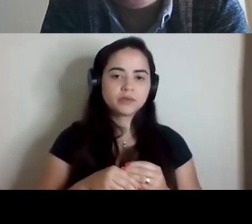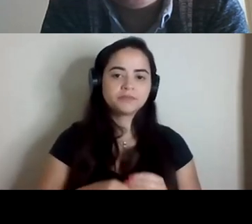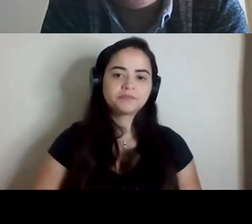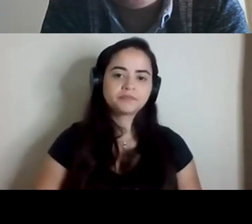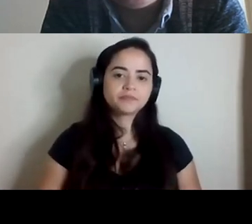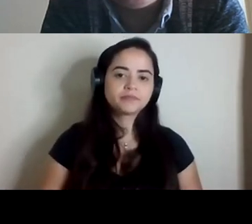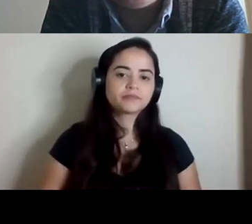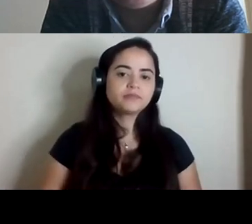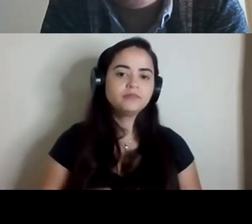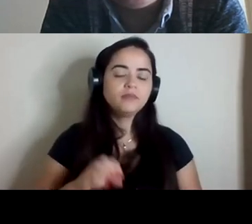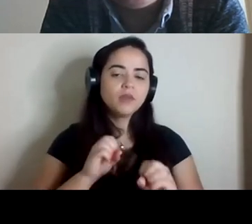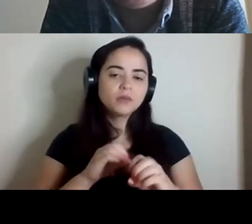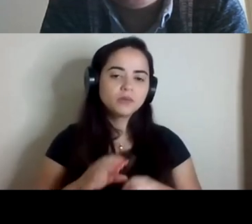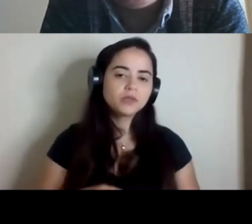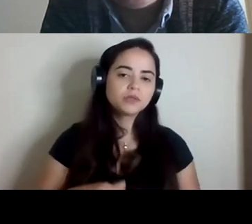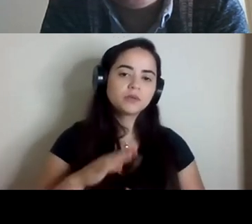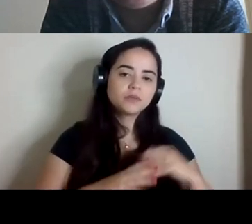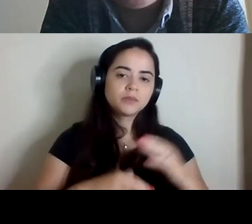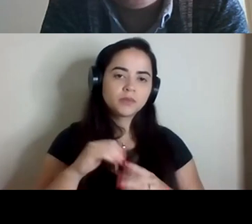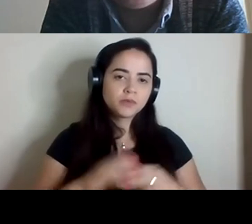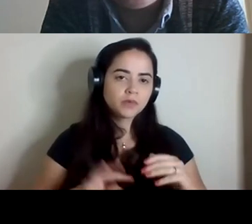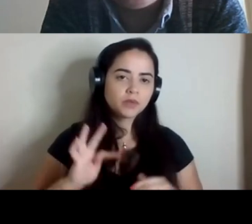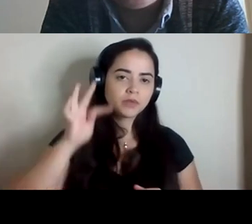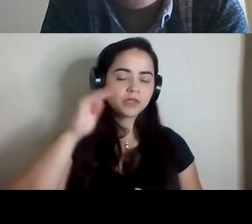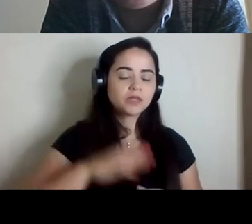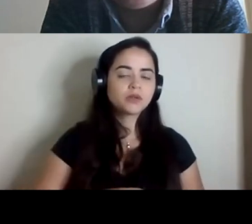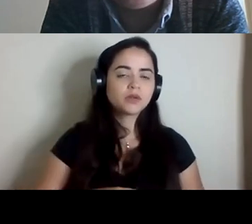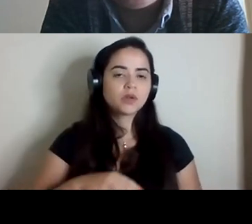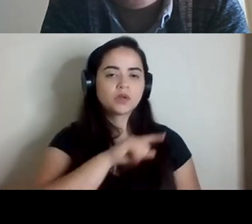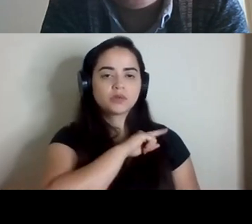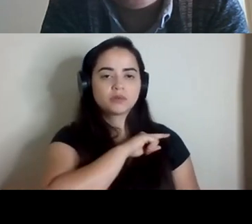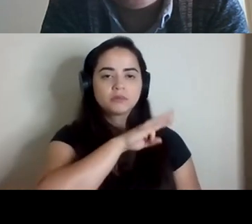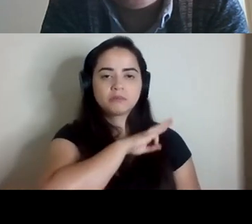tecnológica de nível médio, de modo geral, né, com foco,